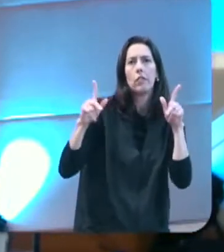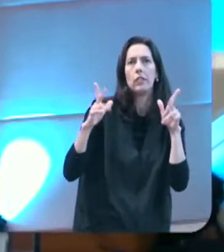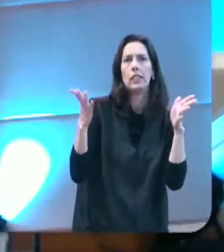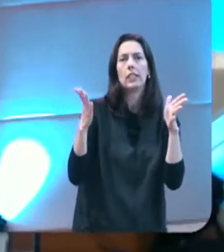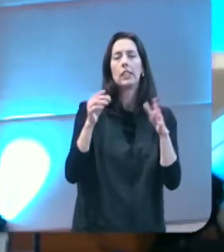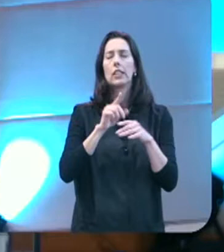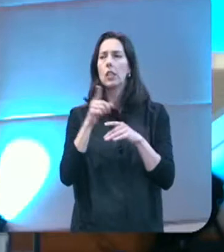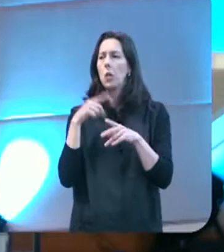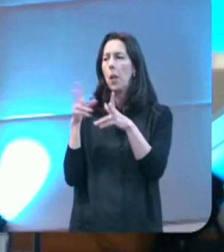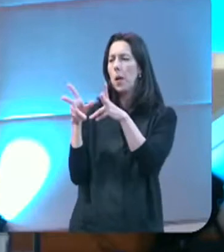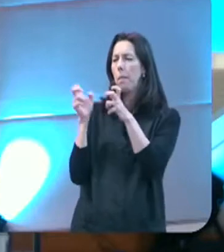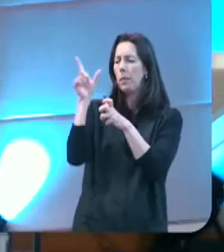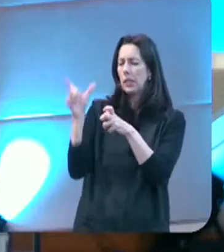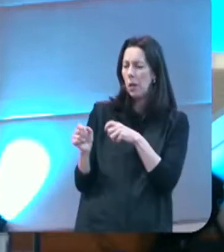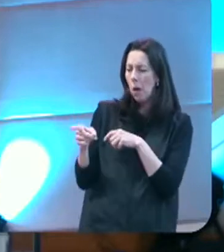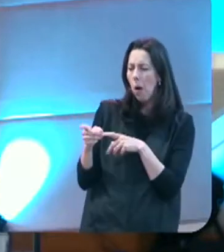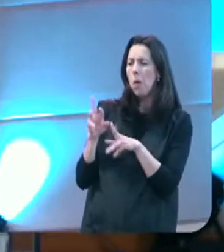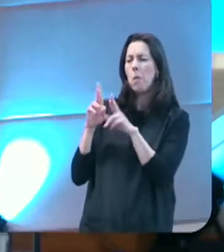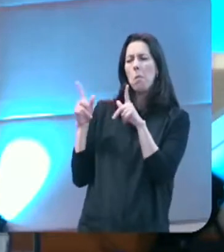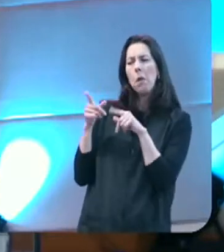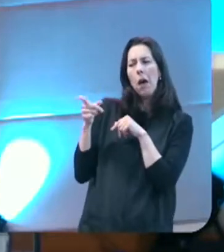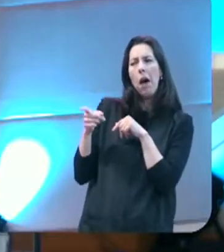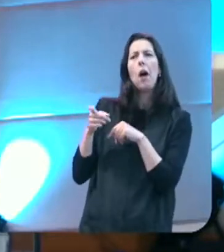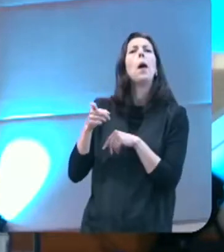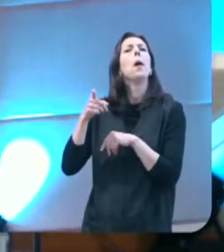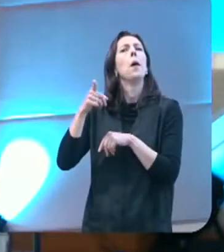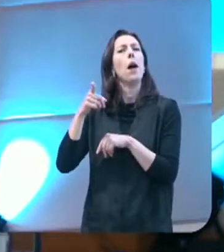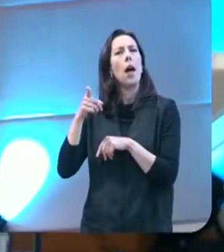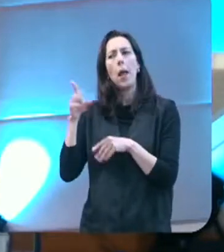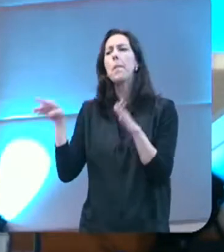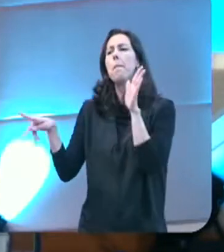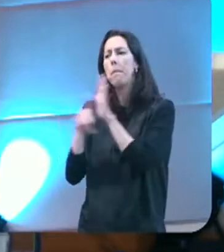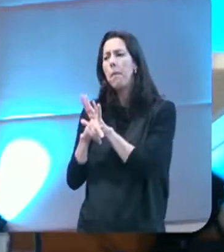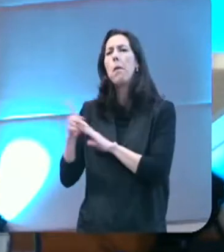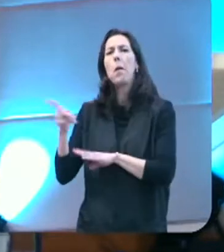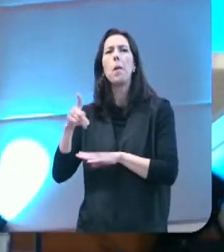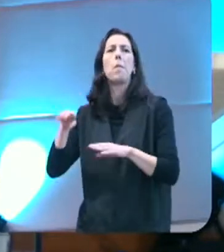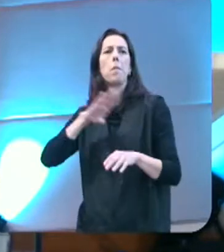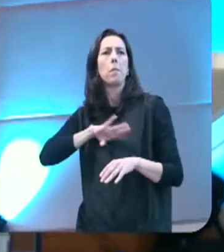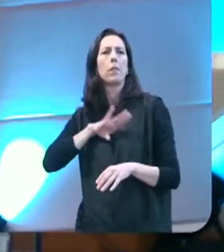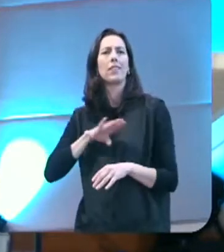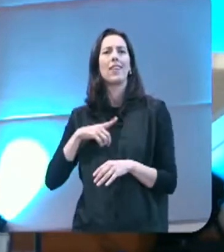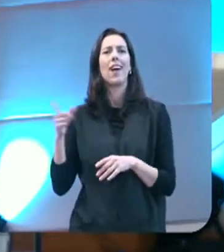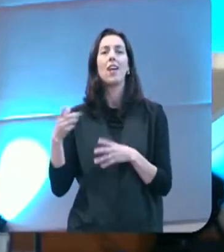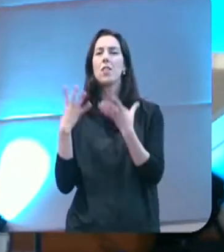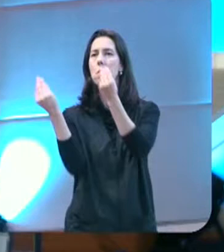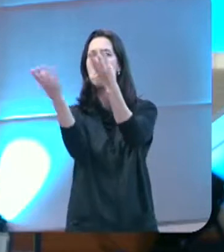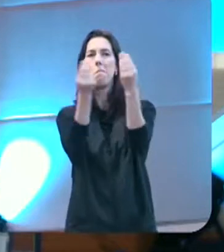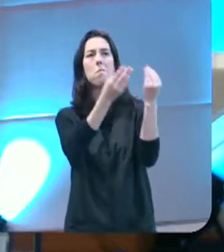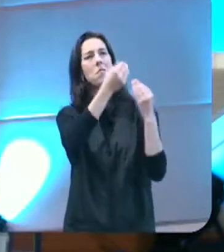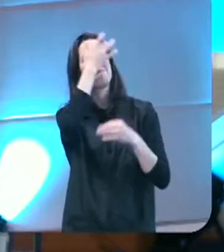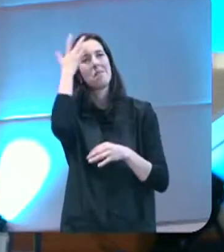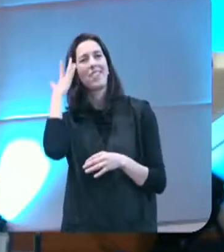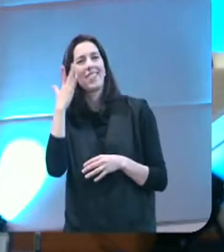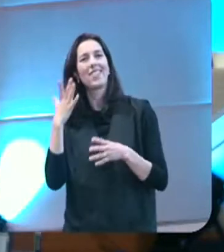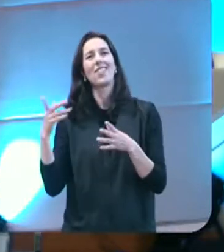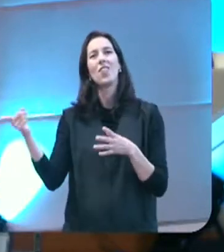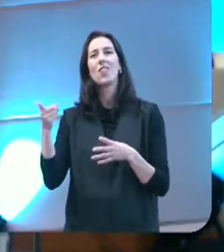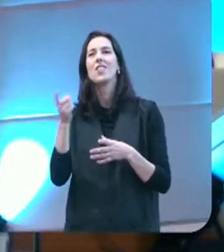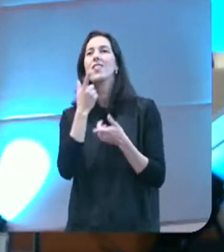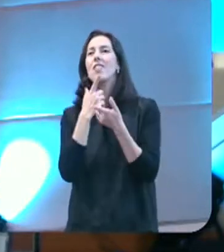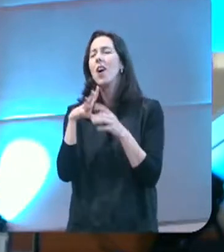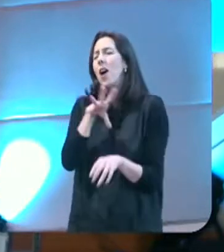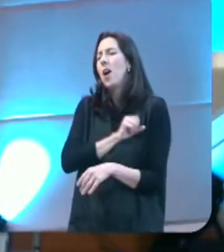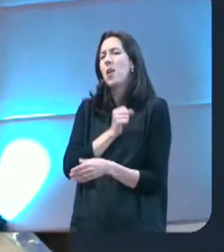eram portugueses. E ganharam rapidamente o coração de toda a igreja e